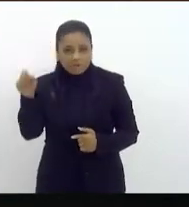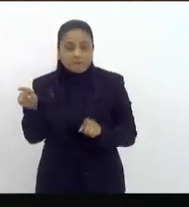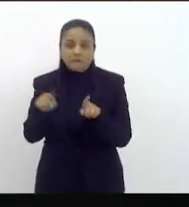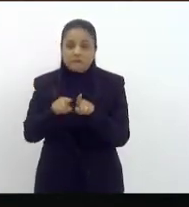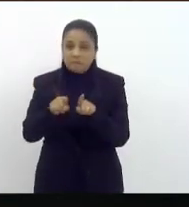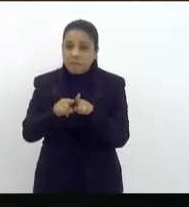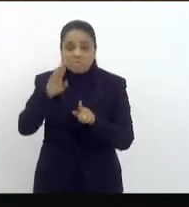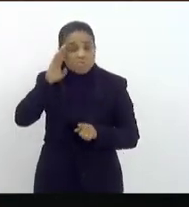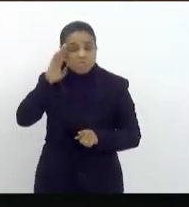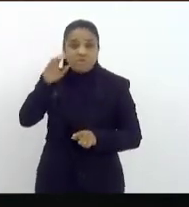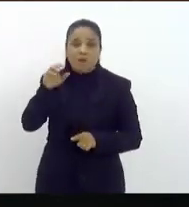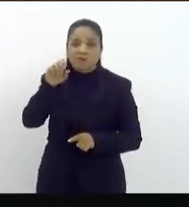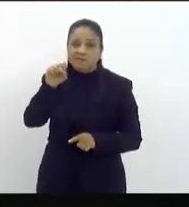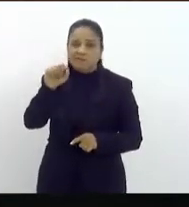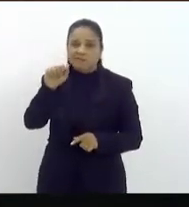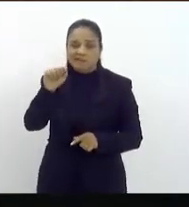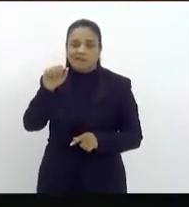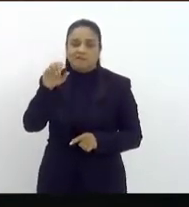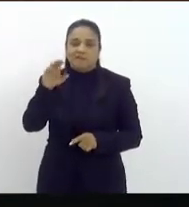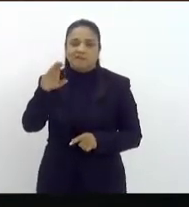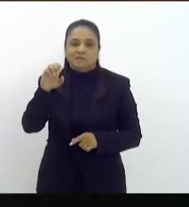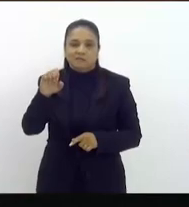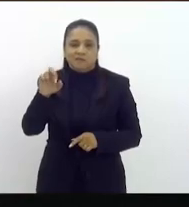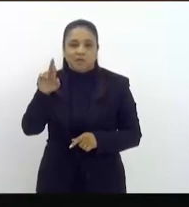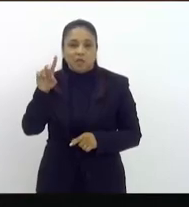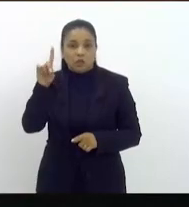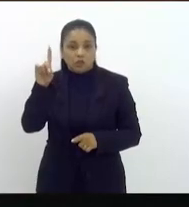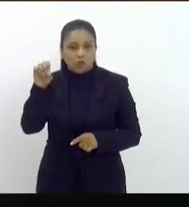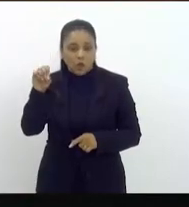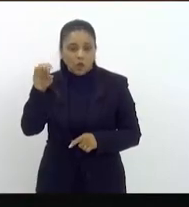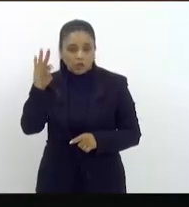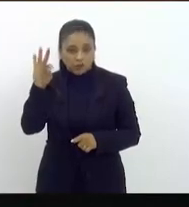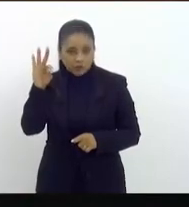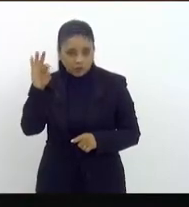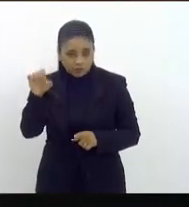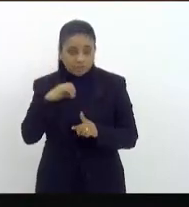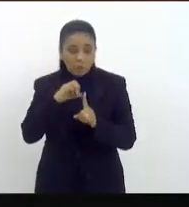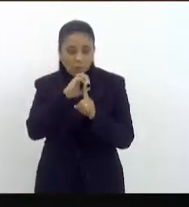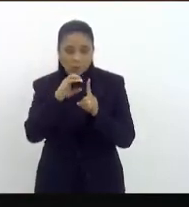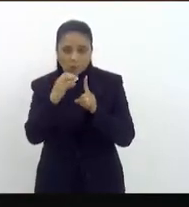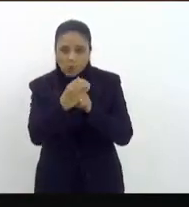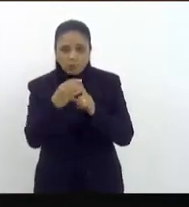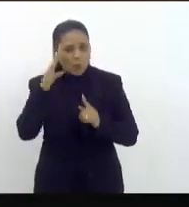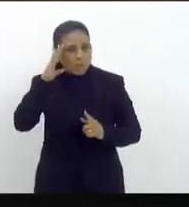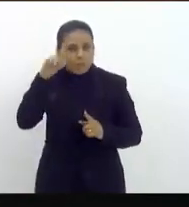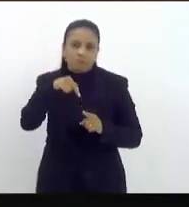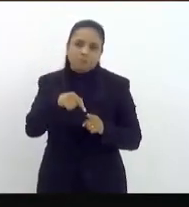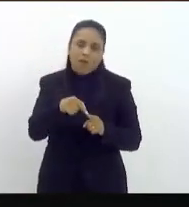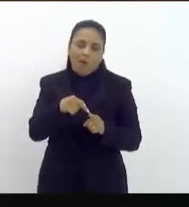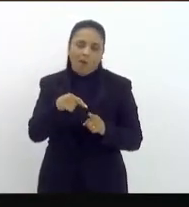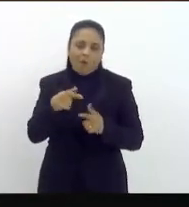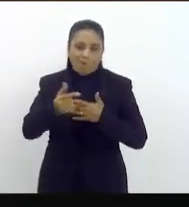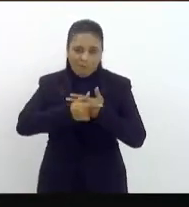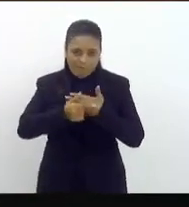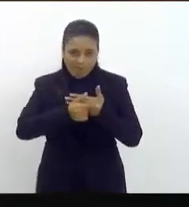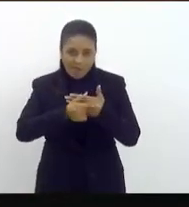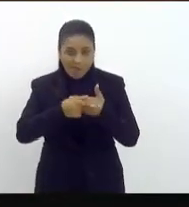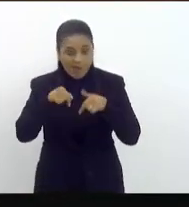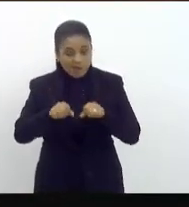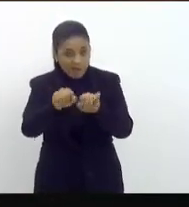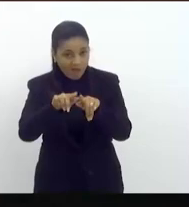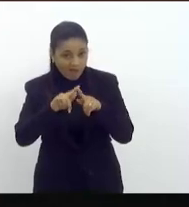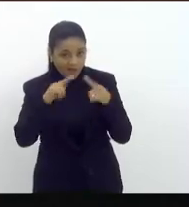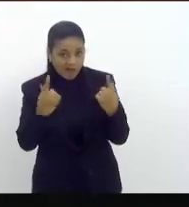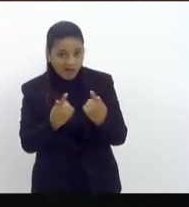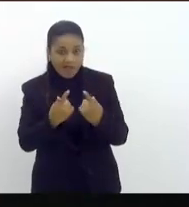sacerdotisas que tem um papel fundamental no culto e acho que essa casa como uma casa que expressa a